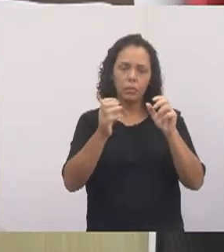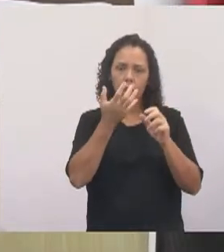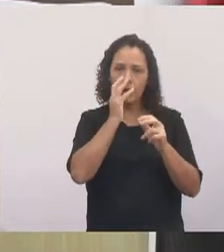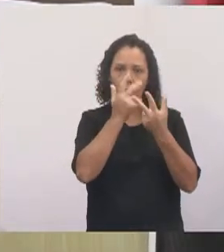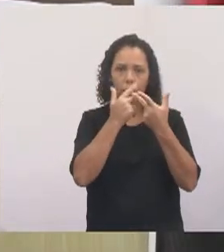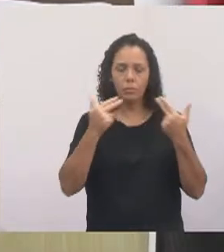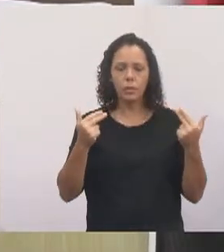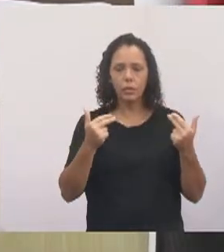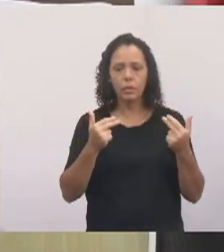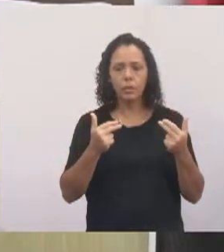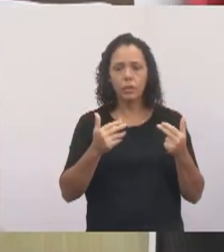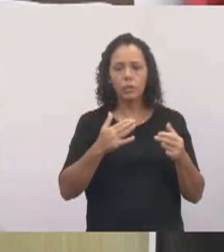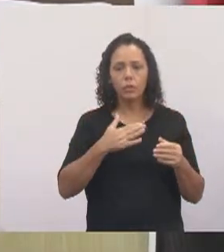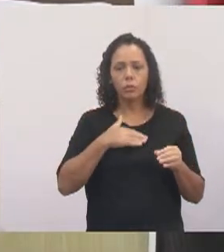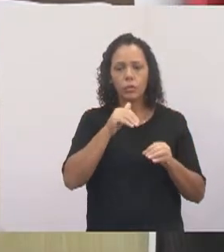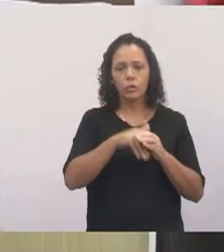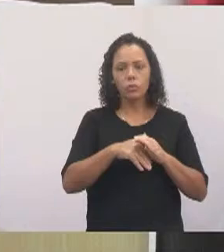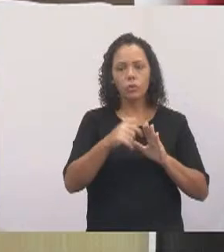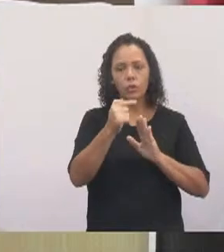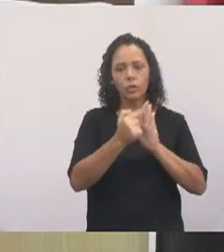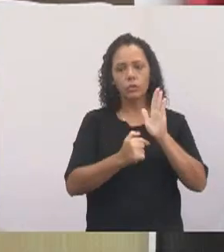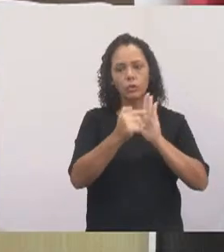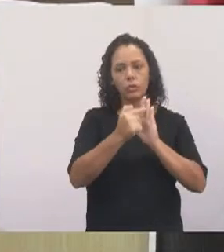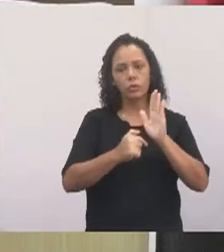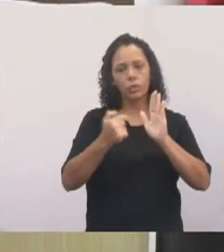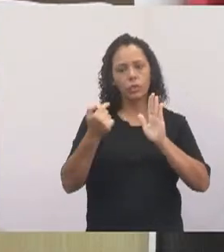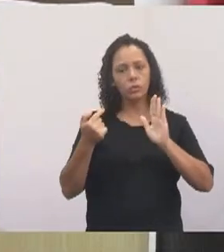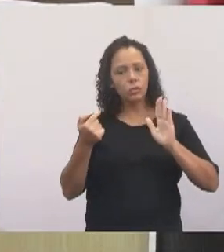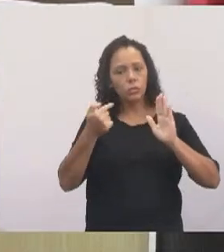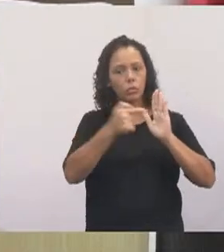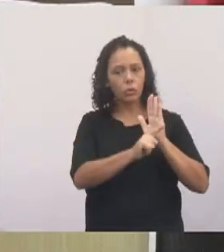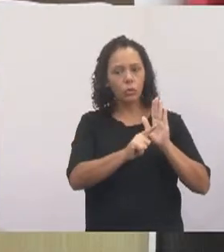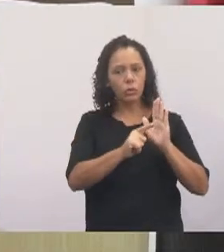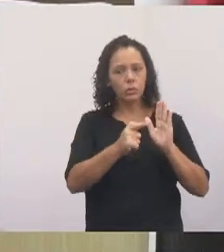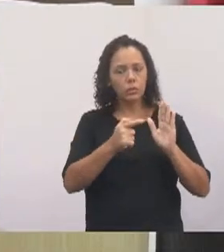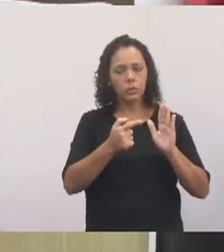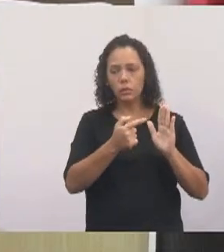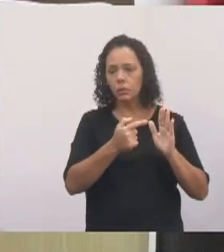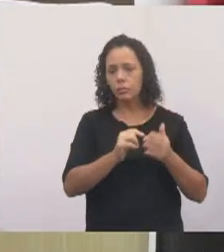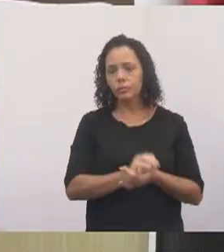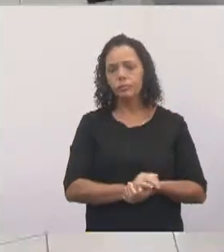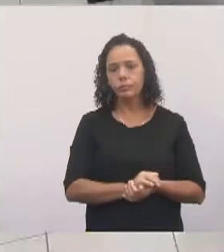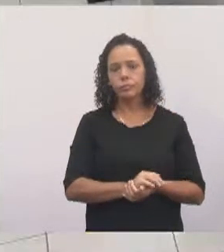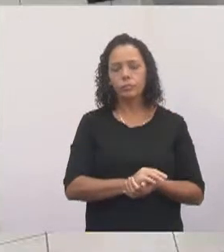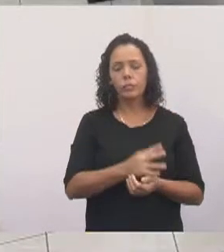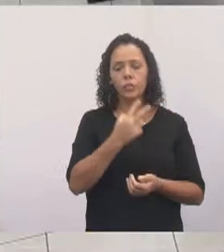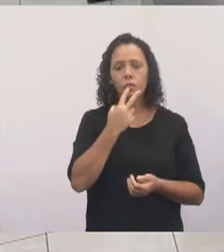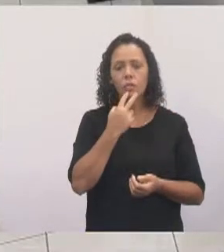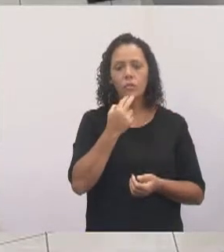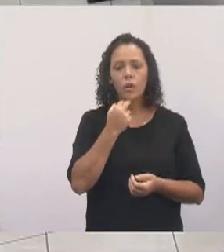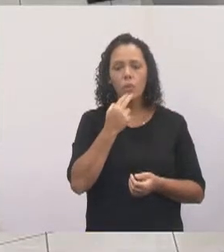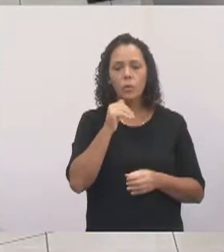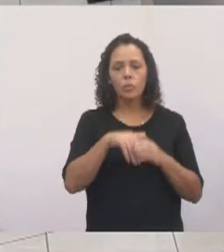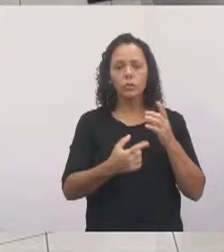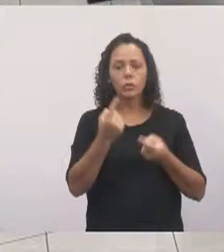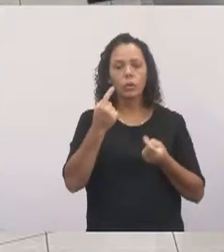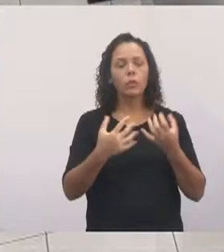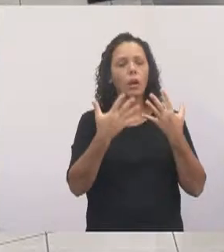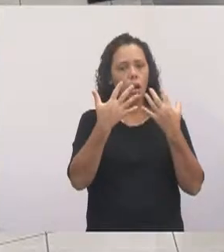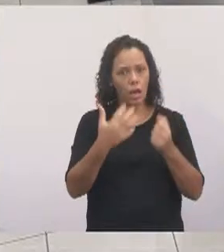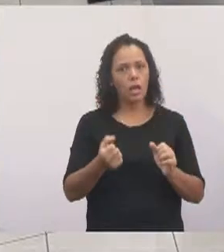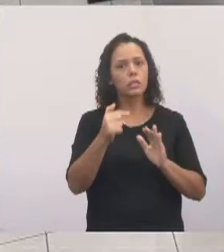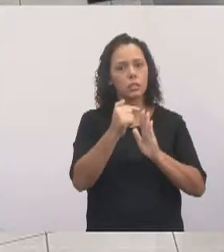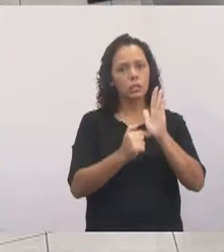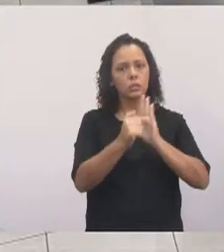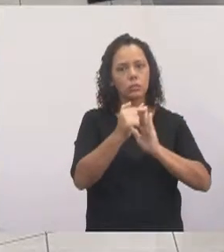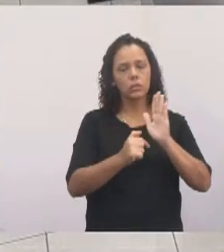Meu voto é favorável, é contra o veto. Como vota o vereador Valmir do Parque Meia Lua? Favorável ao veto. Como